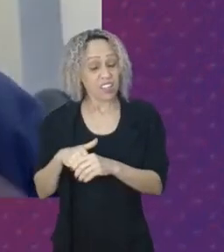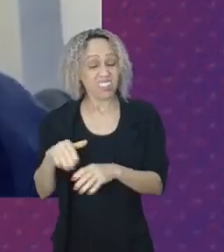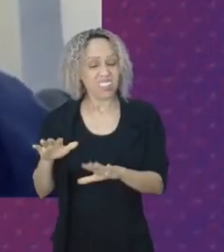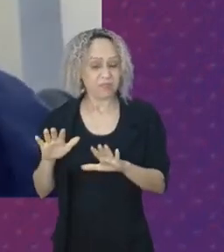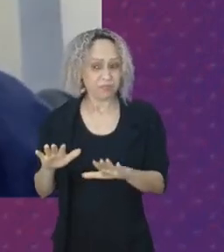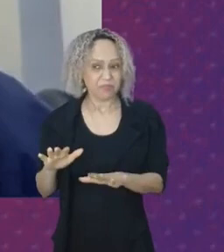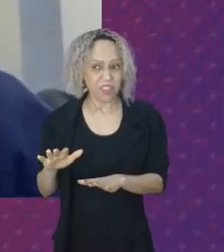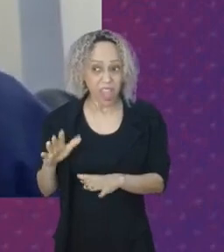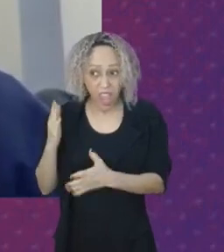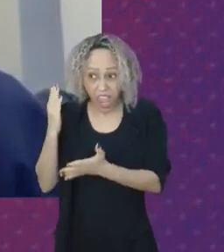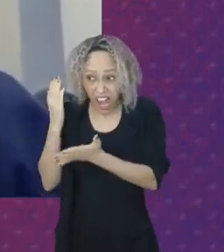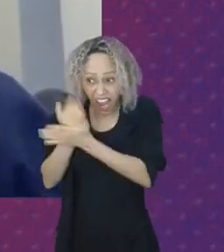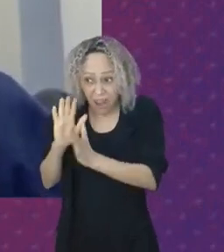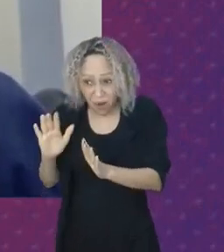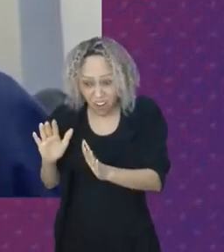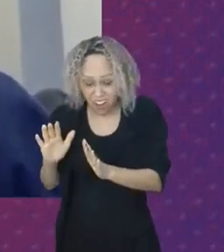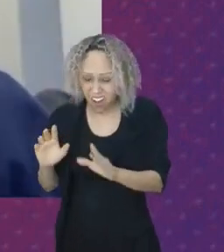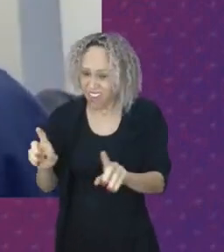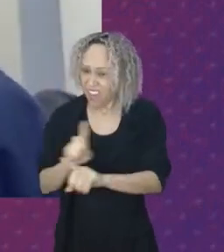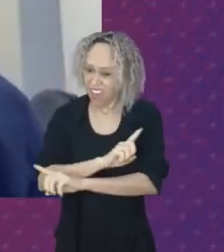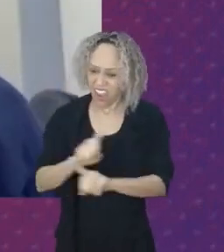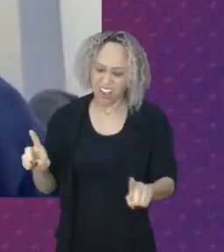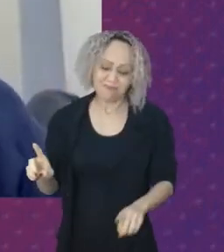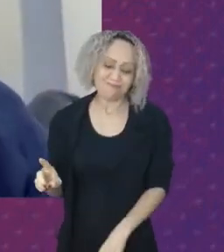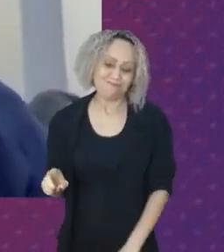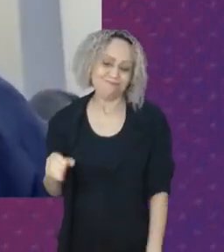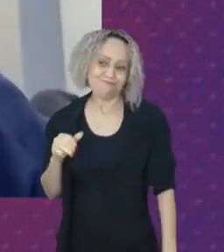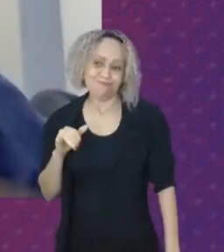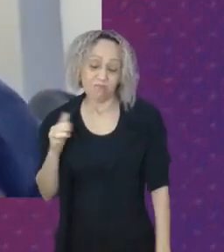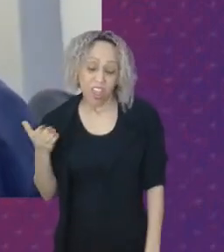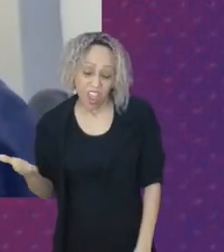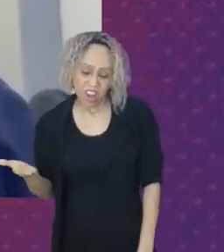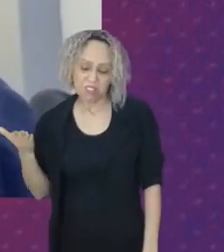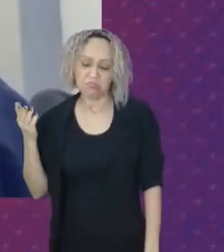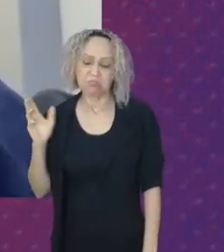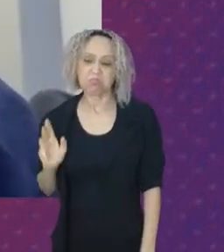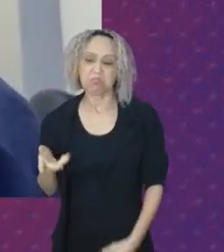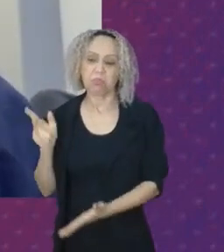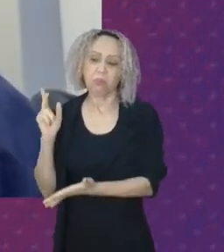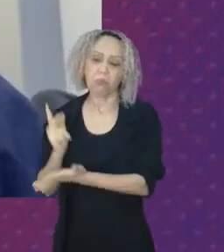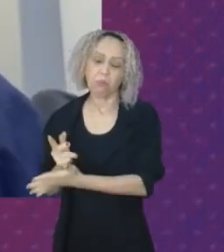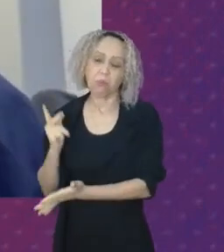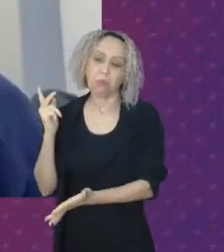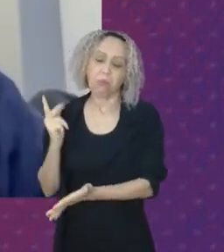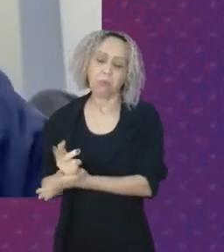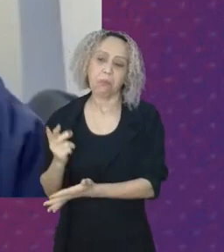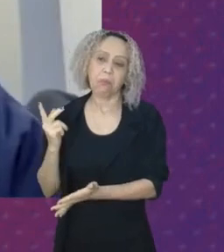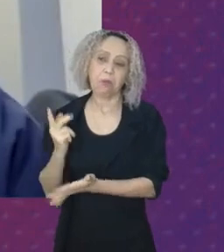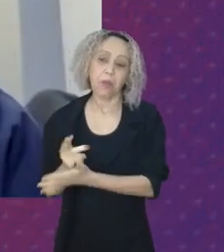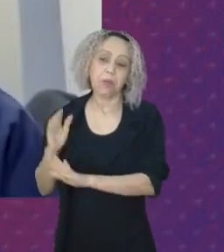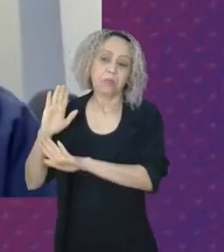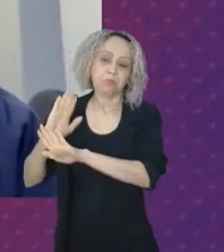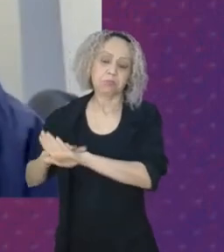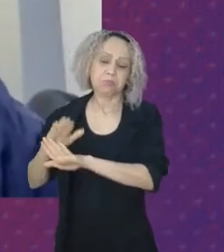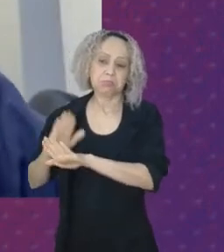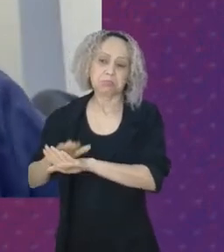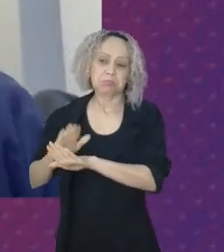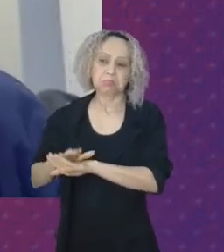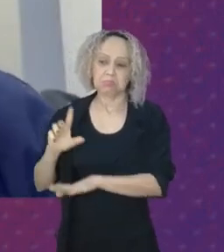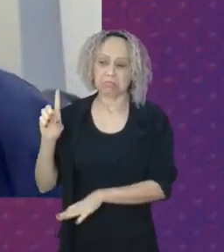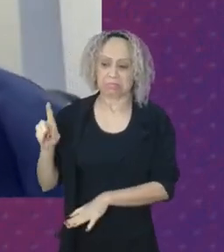Nacional, para dentro das Assembleias Legislativas. Então, nós ainda temos muito o que fazer do ponto de vista